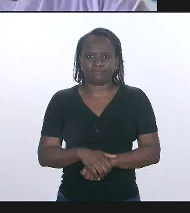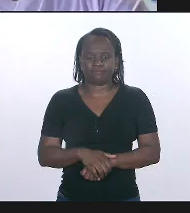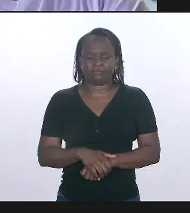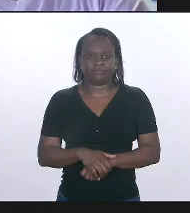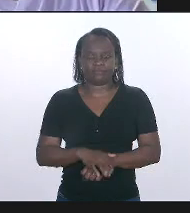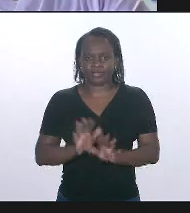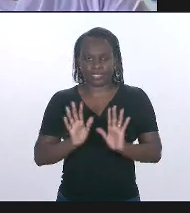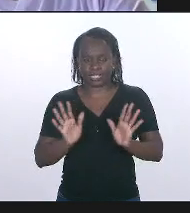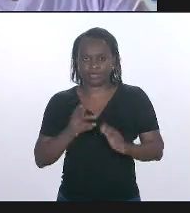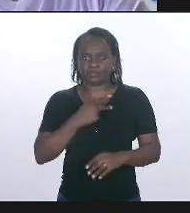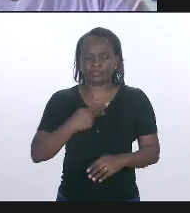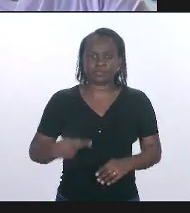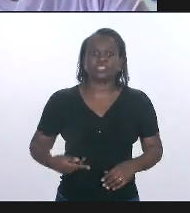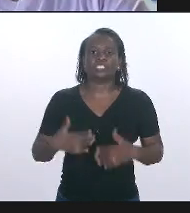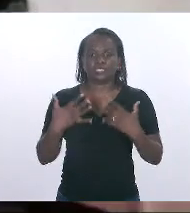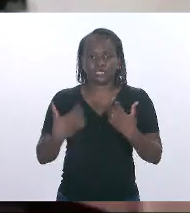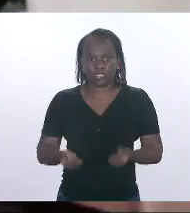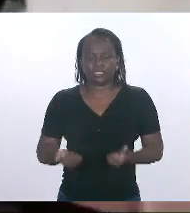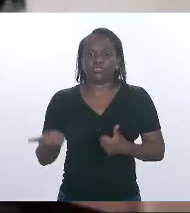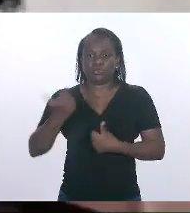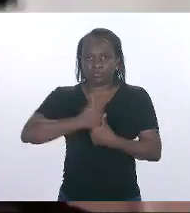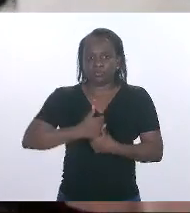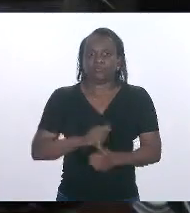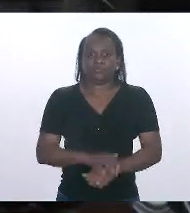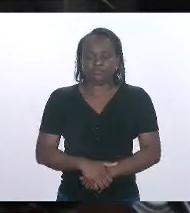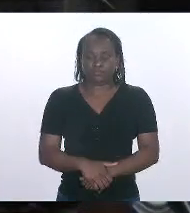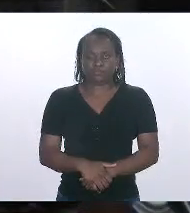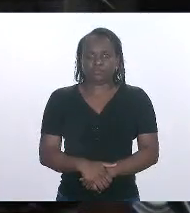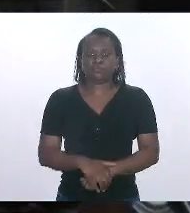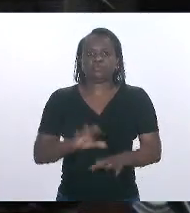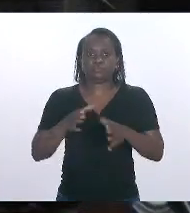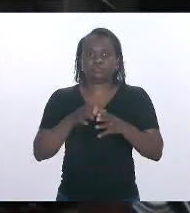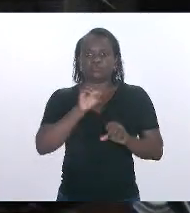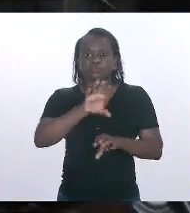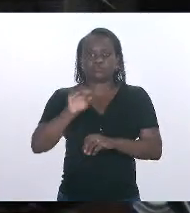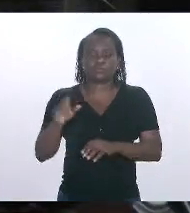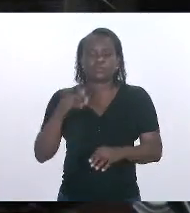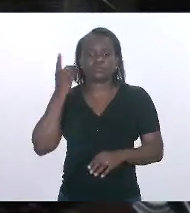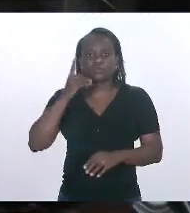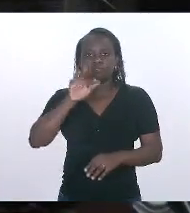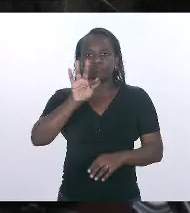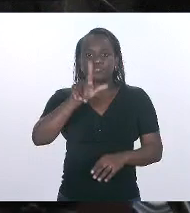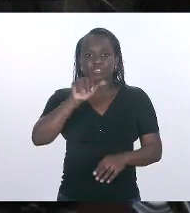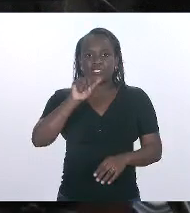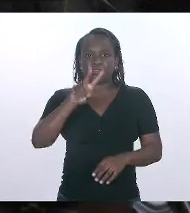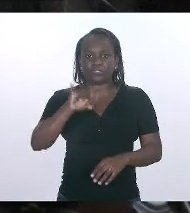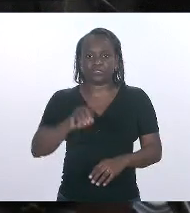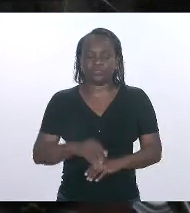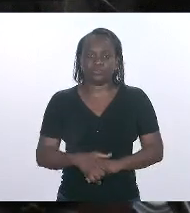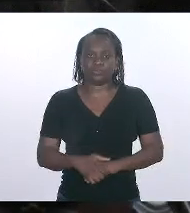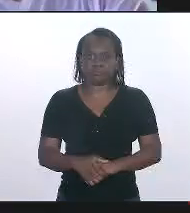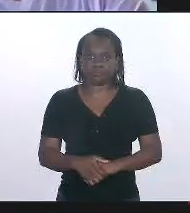Por nada, presidente. Favorável ao substitutivo. Pela Comissão de Educação, deputado Flávio Serafini.